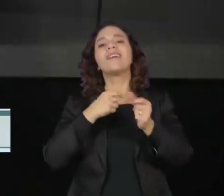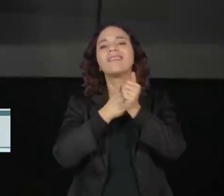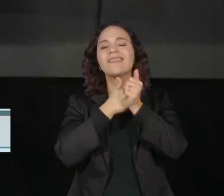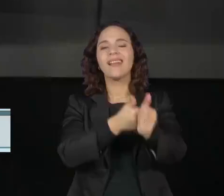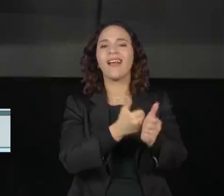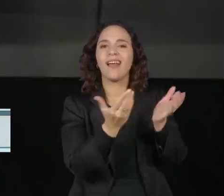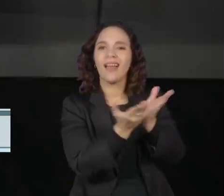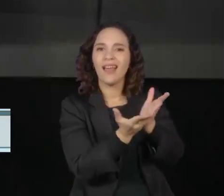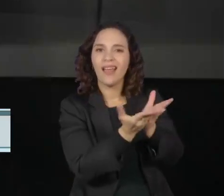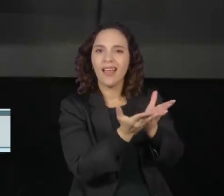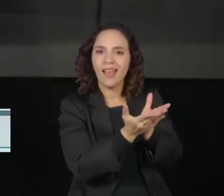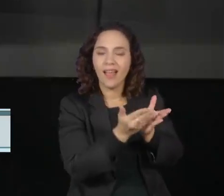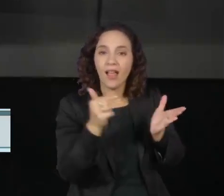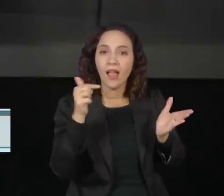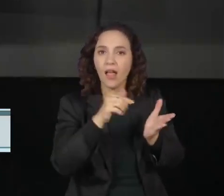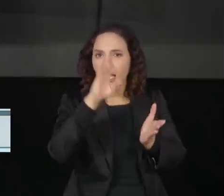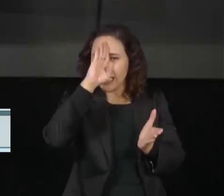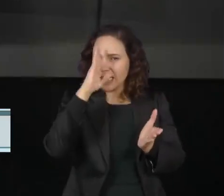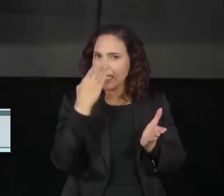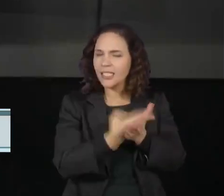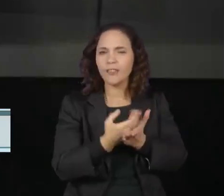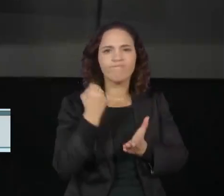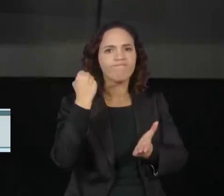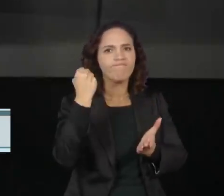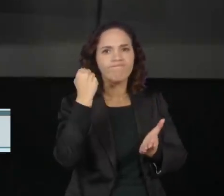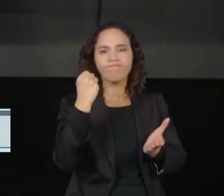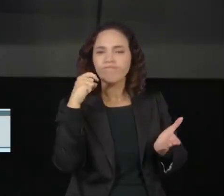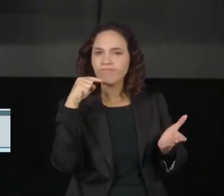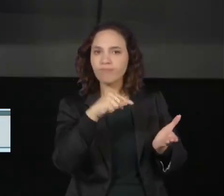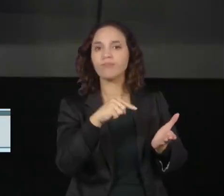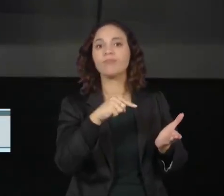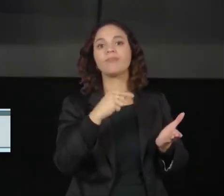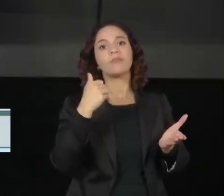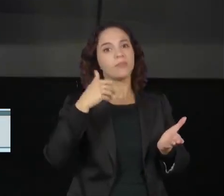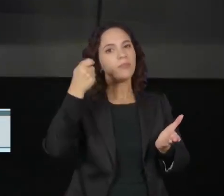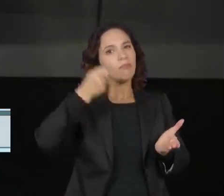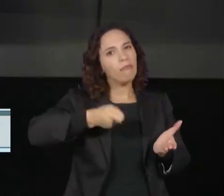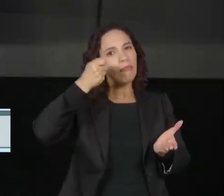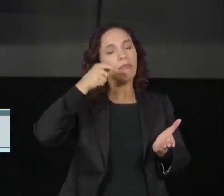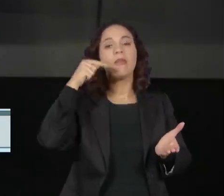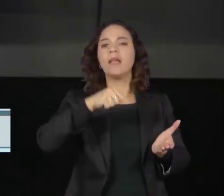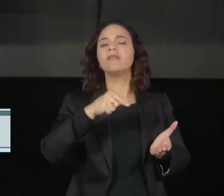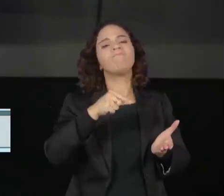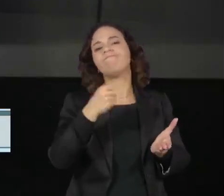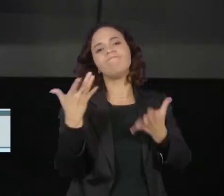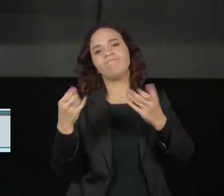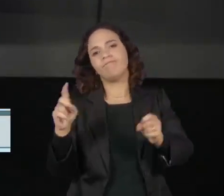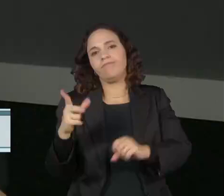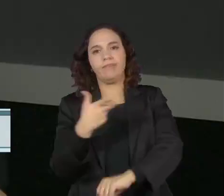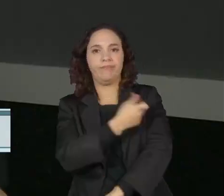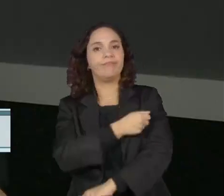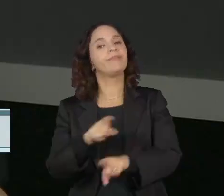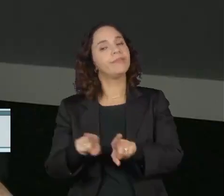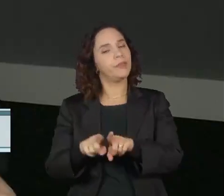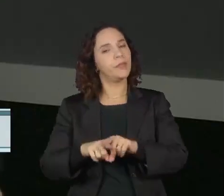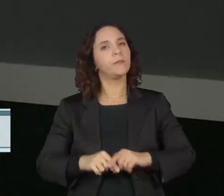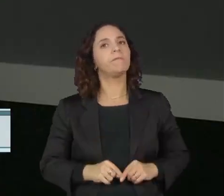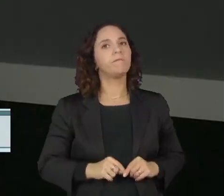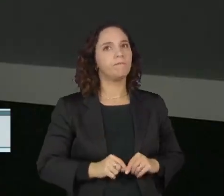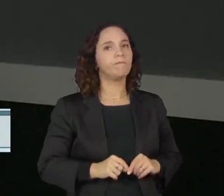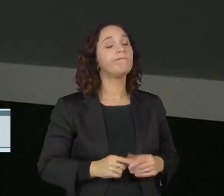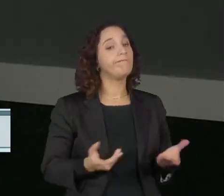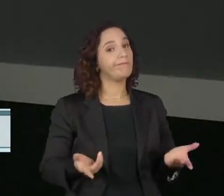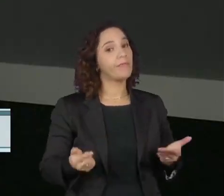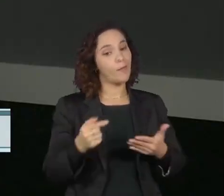aquelas pessoas que têm uma crença religiosa muito mais rígida, que é contrária à vacinação também. Dá para a gente, por tudo